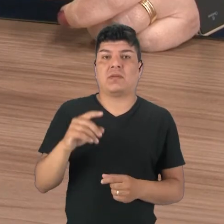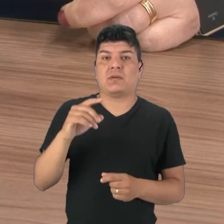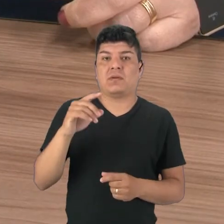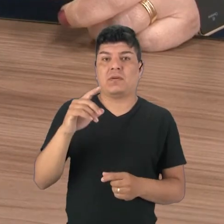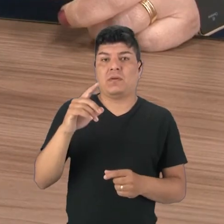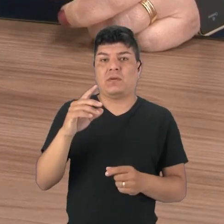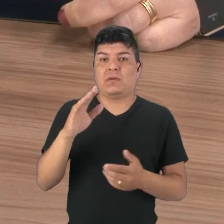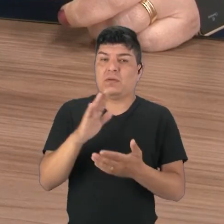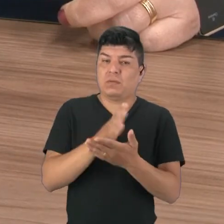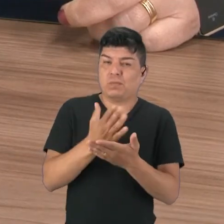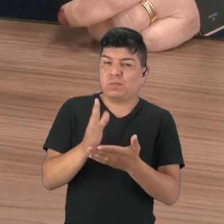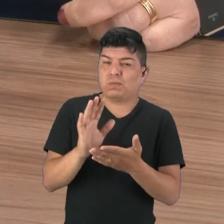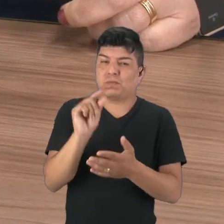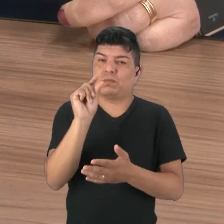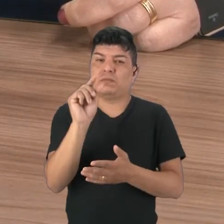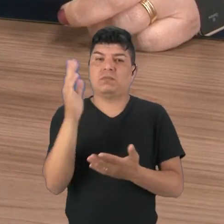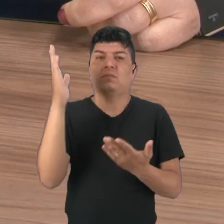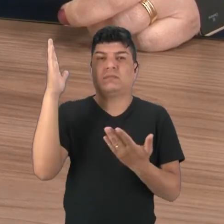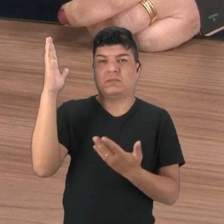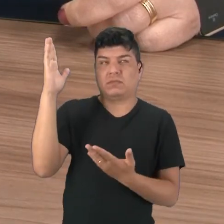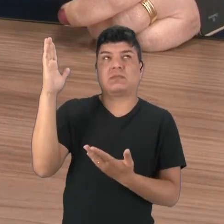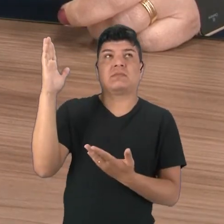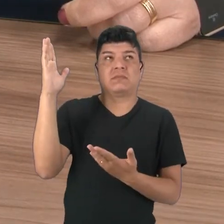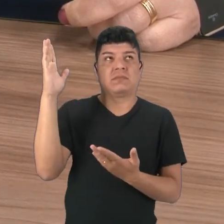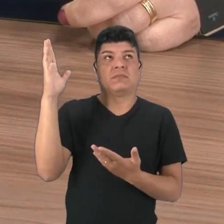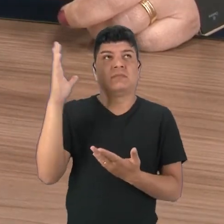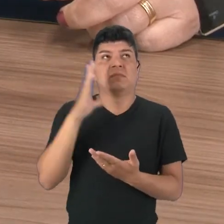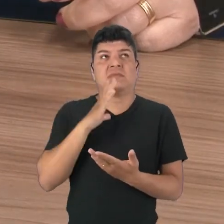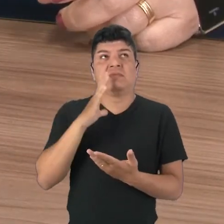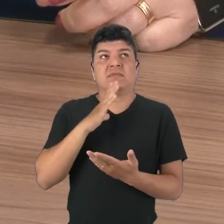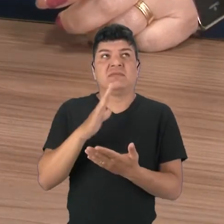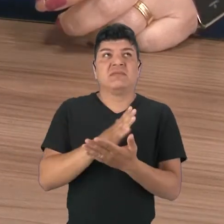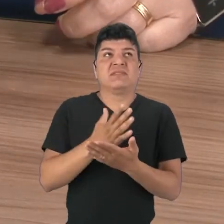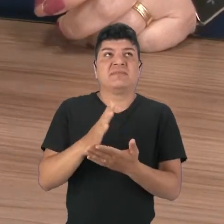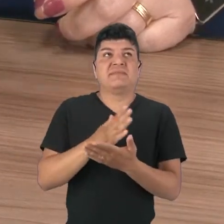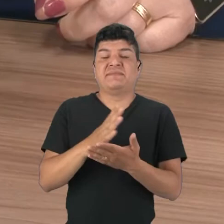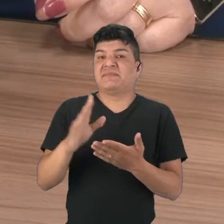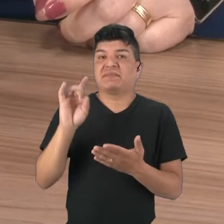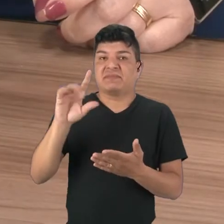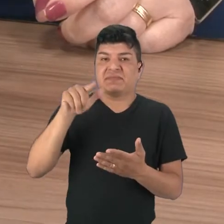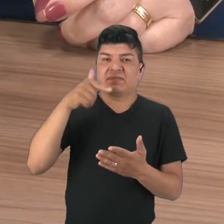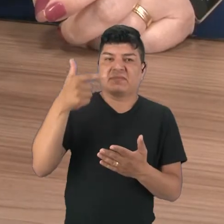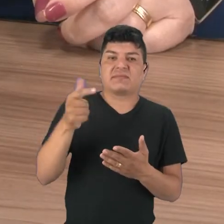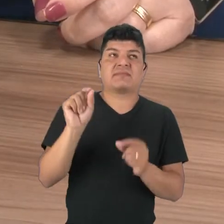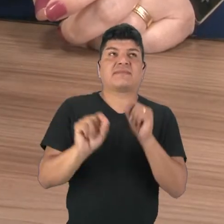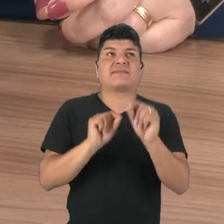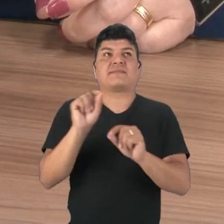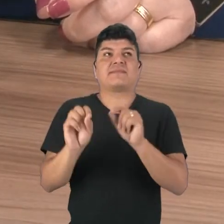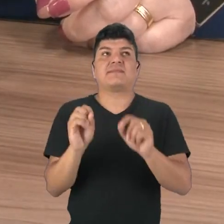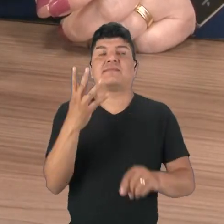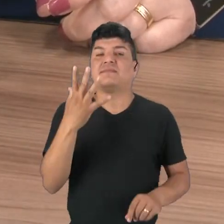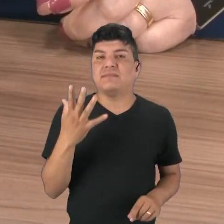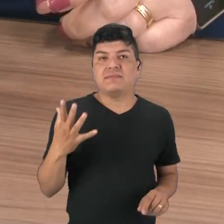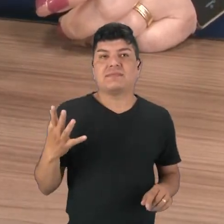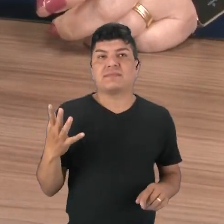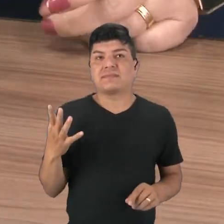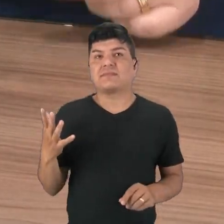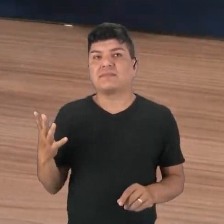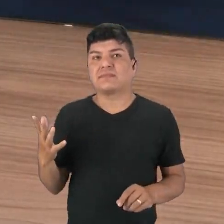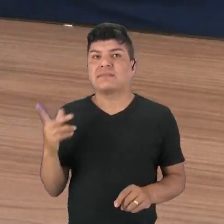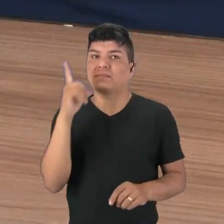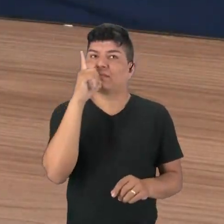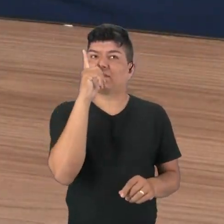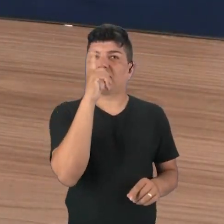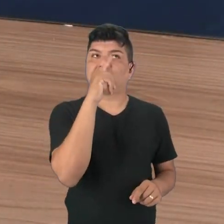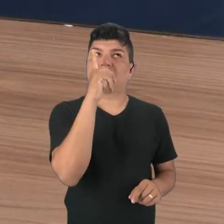Olha só. Né? Nós temos aí pequenas partículas, mas logo depois o que vai acontecer?